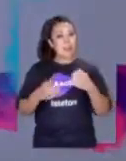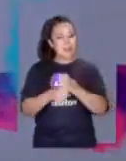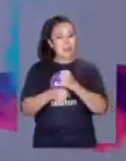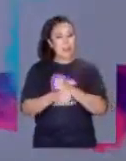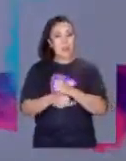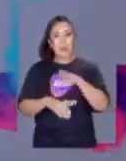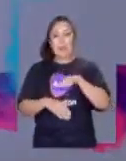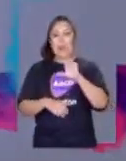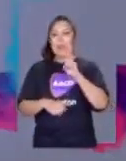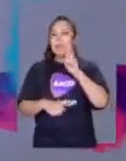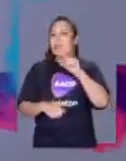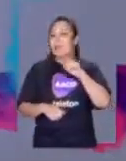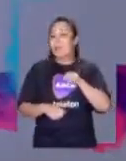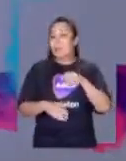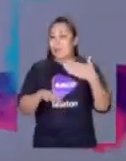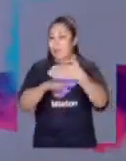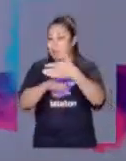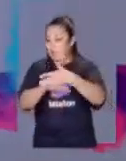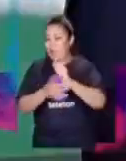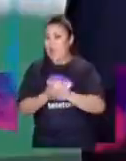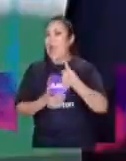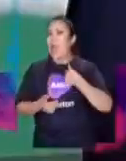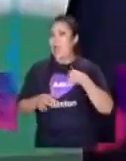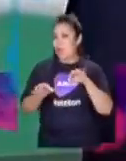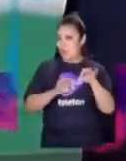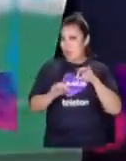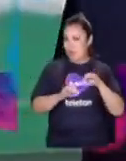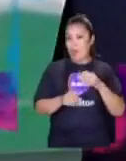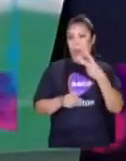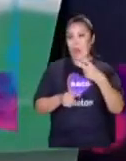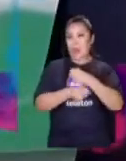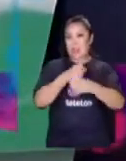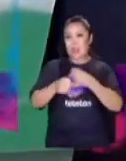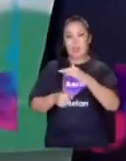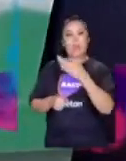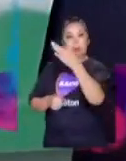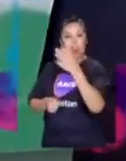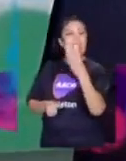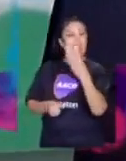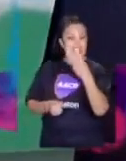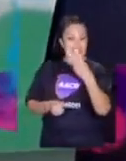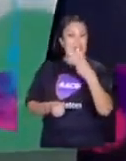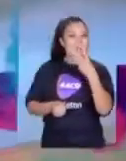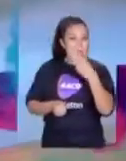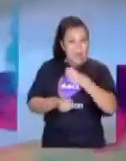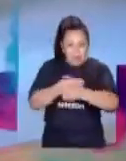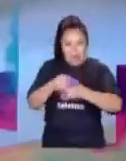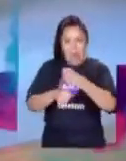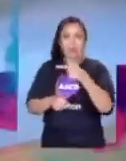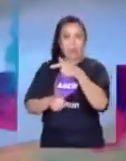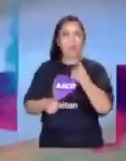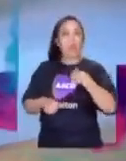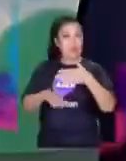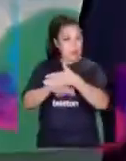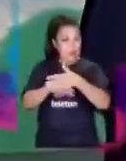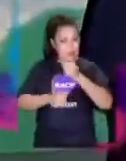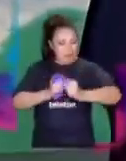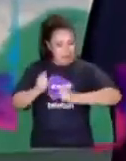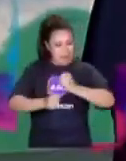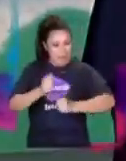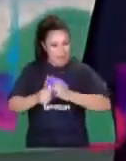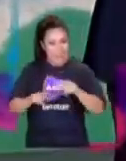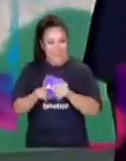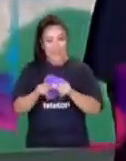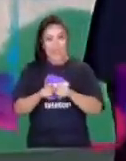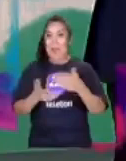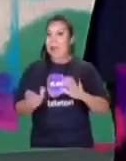com mais de 5 mil participantes. Muito bem, vou me preparar daqui 2 anos, eu vou estar correndo lá. 3 anos, três. Ah, quero ver, quero ver. Agora, ou seja,